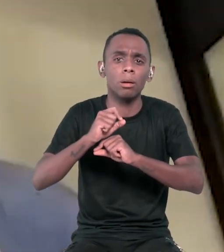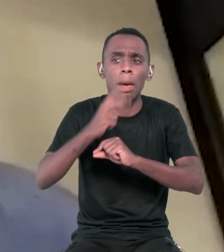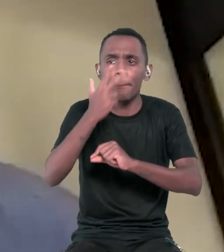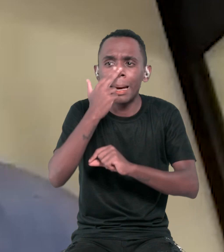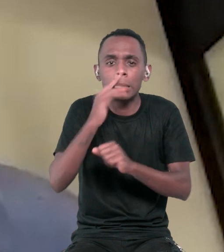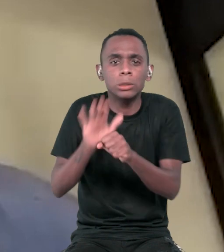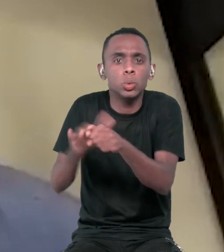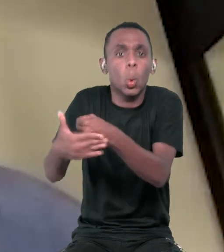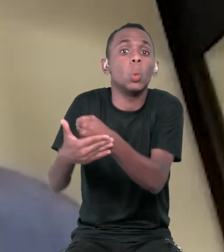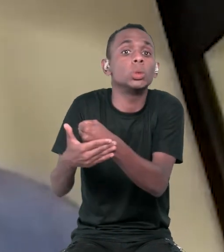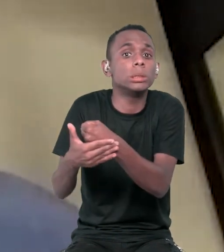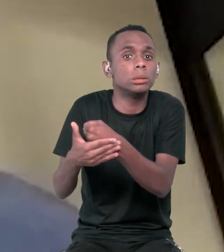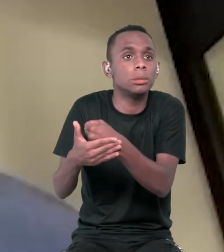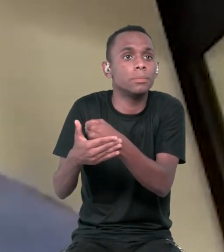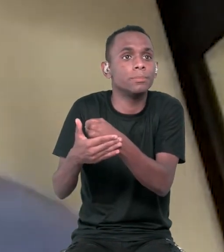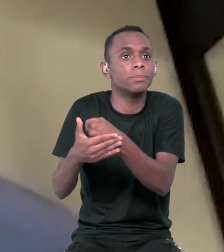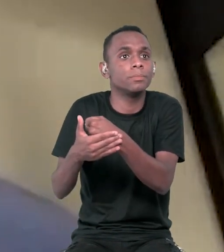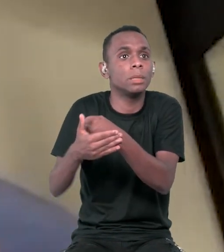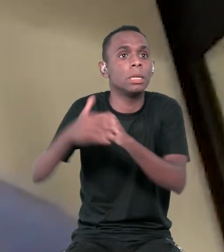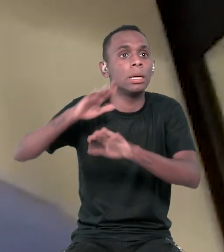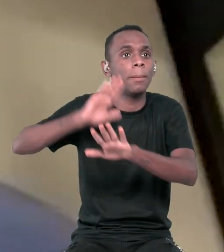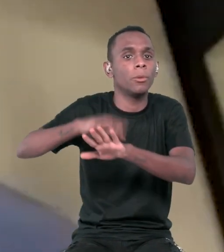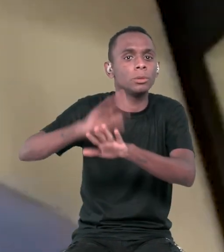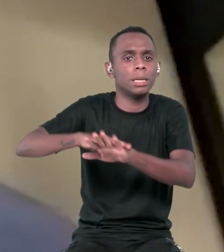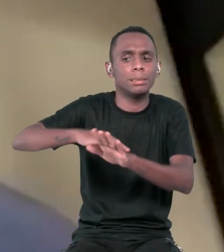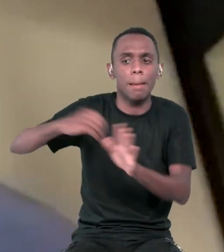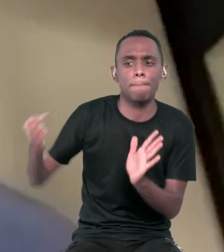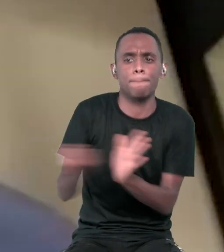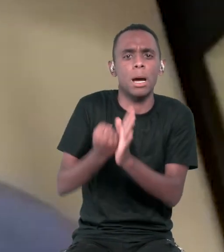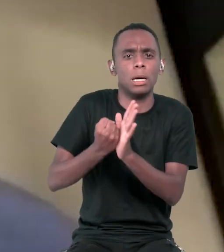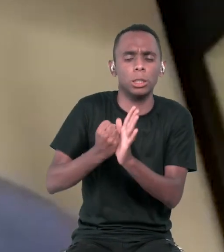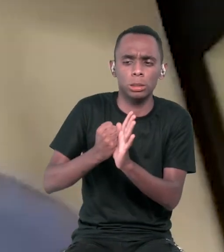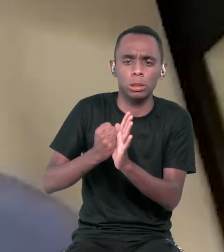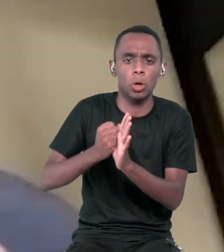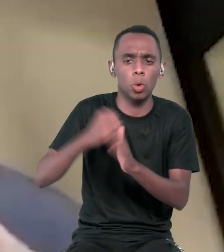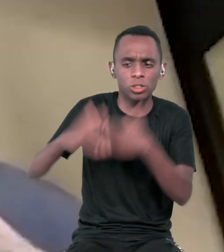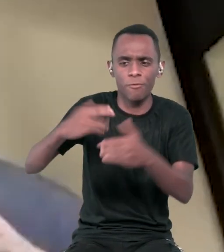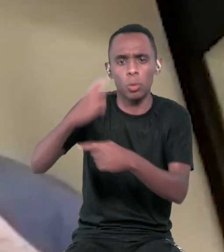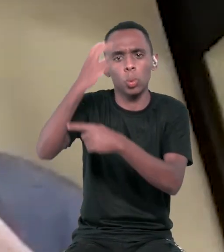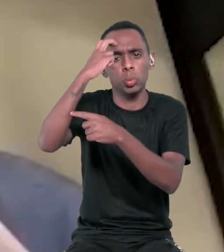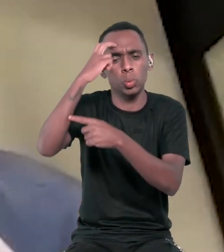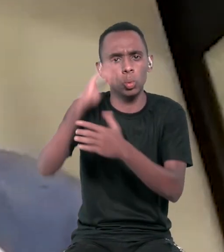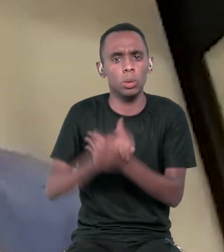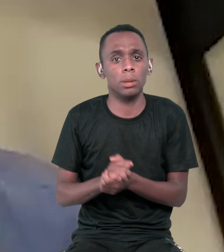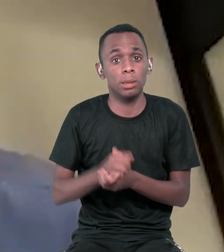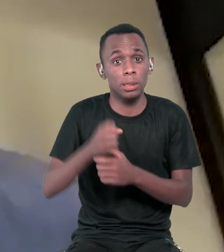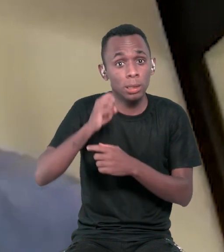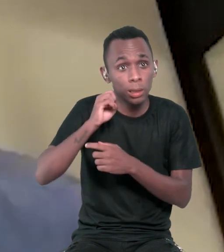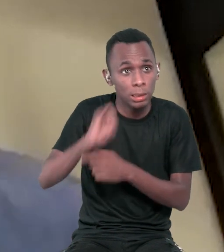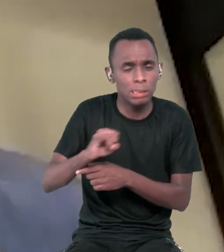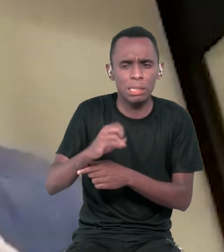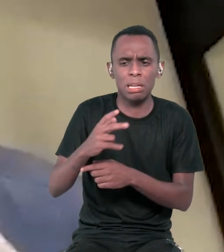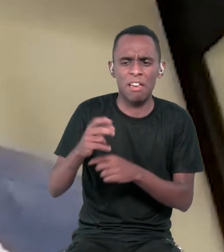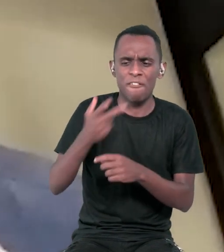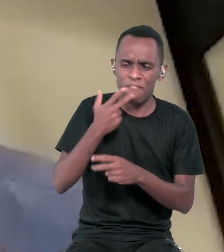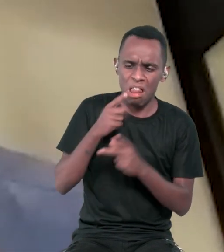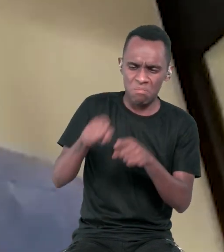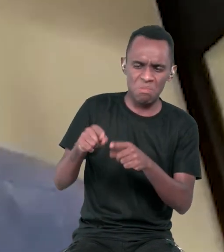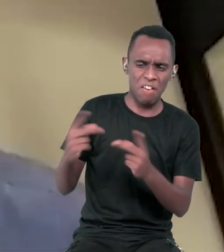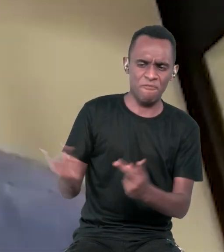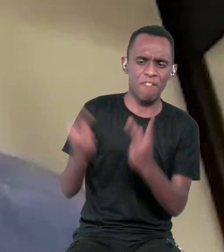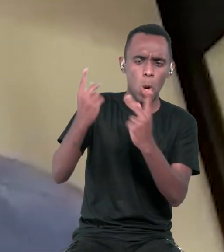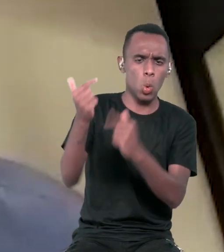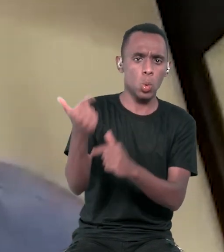decretados incultos, mais afirmam suas culturas. Quando são mais decretados sem